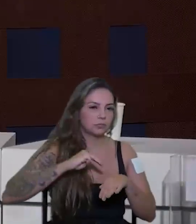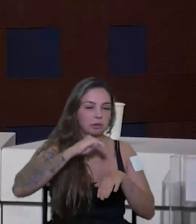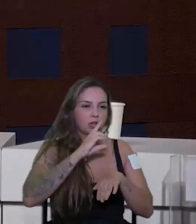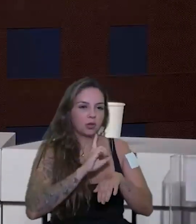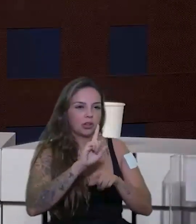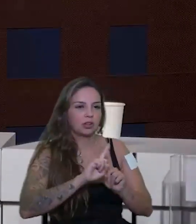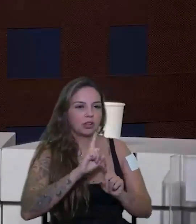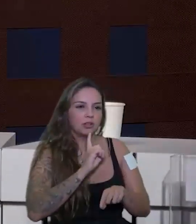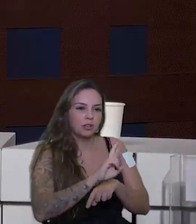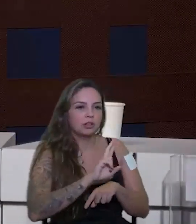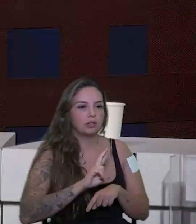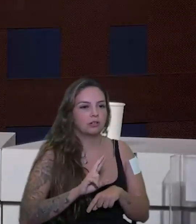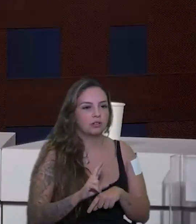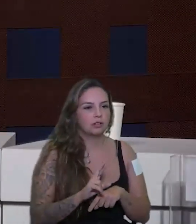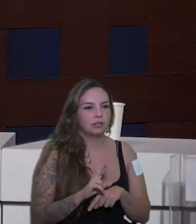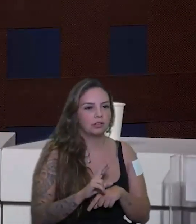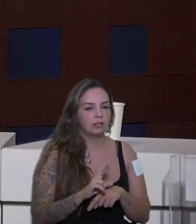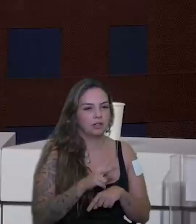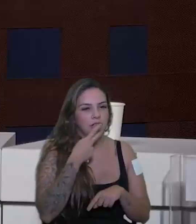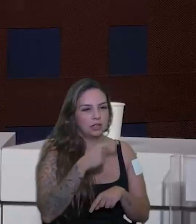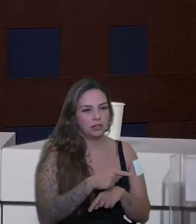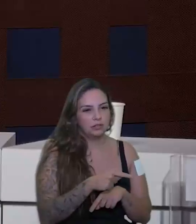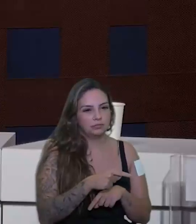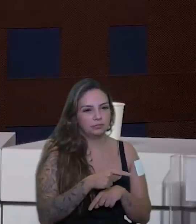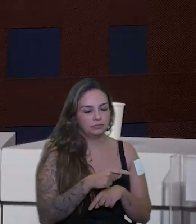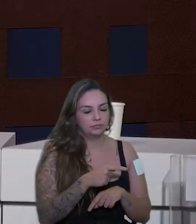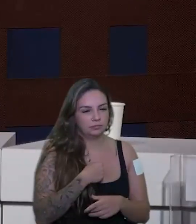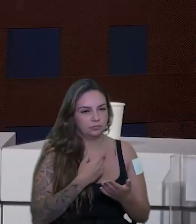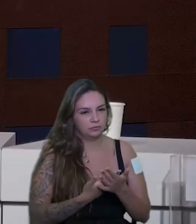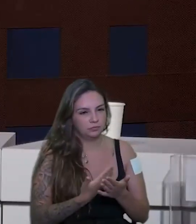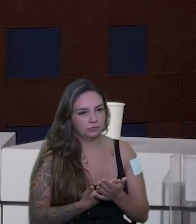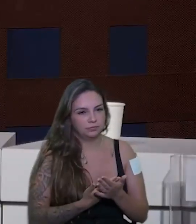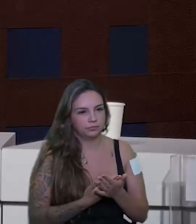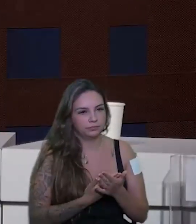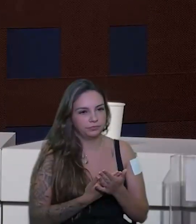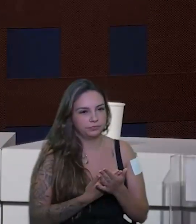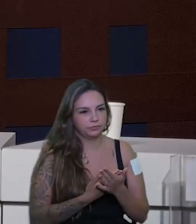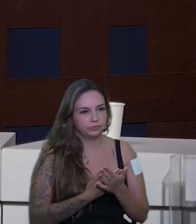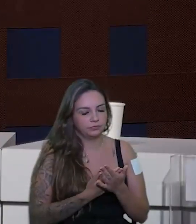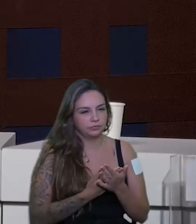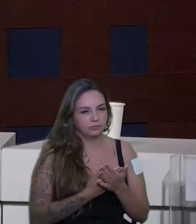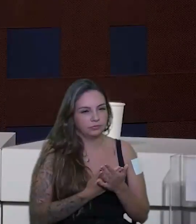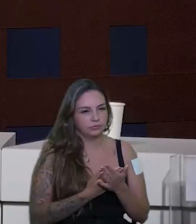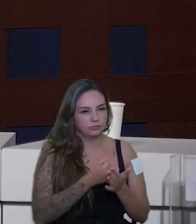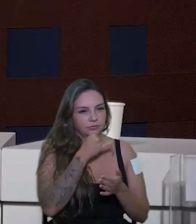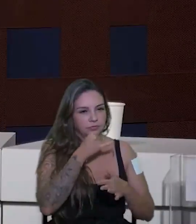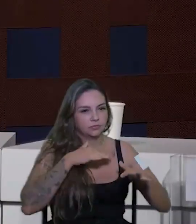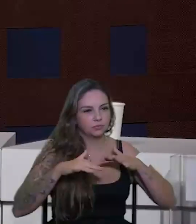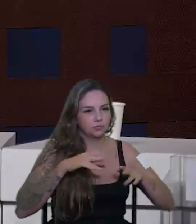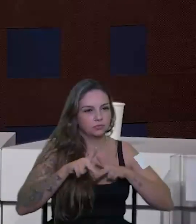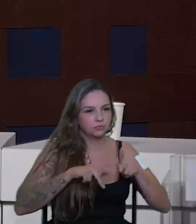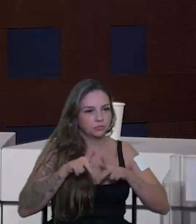no doutorado. Então, no doutorado, por exemplo, o Jefferson está aqui falando, eu estudei, por exemplo, os